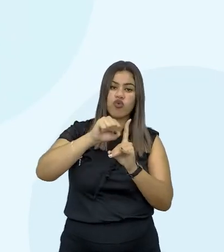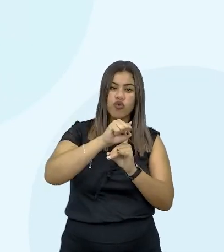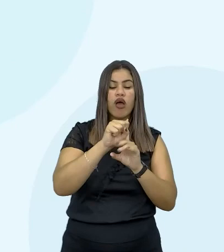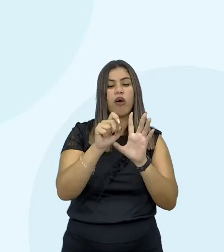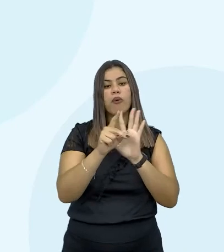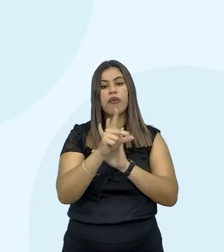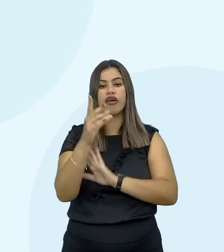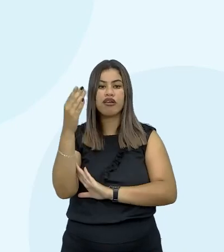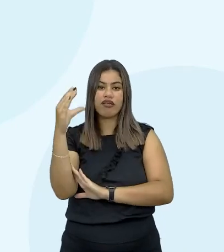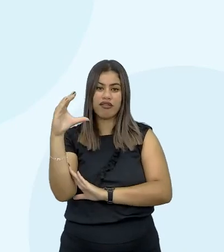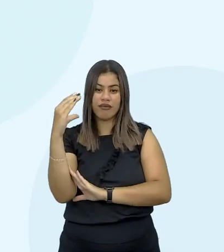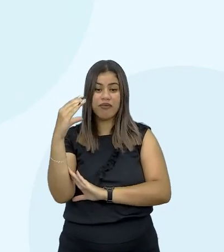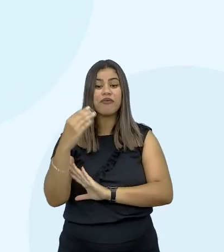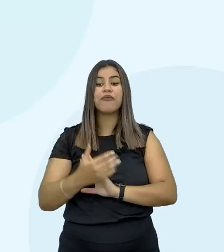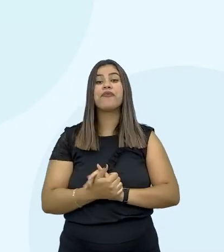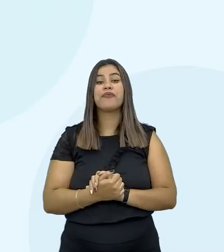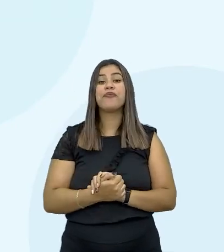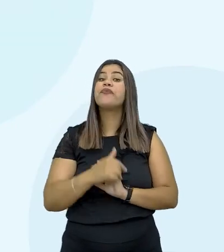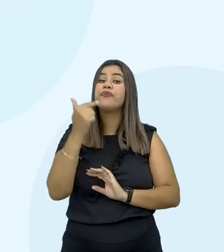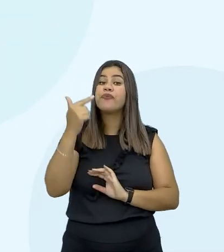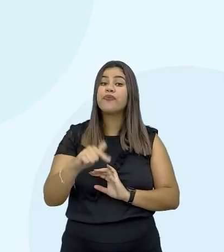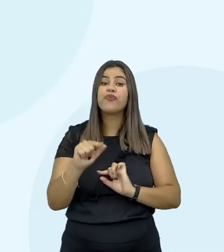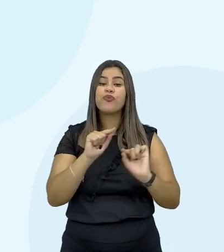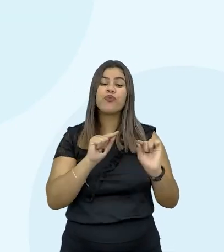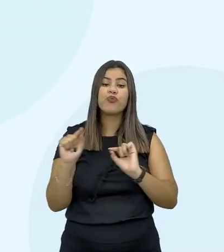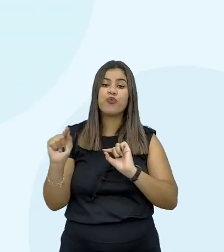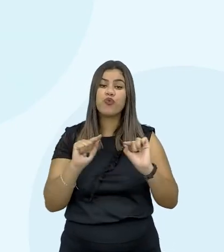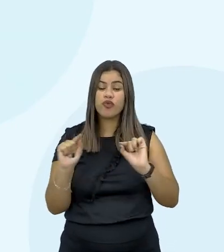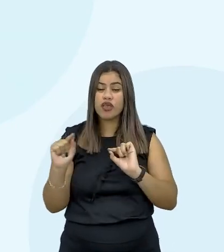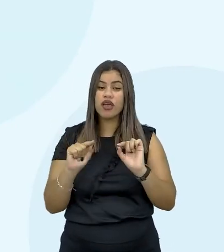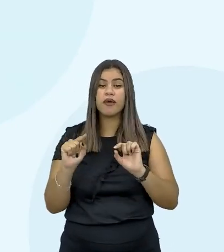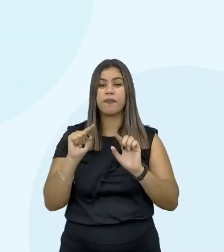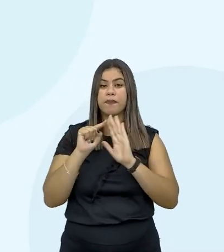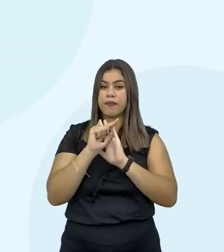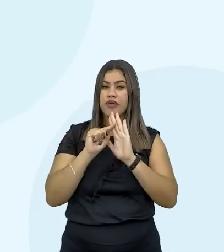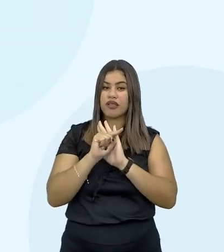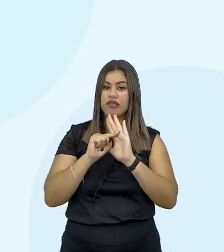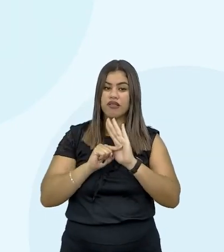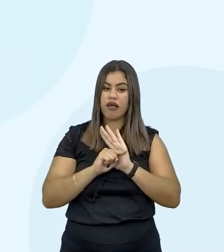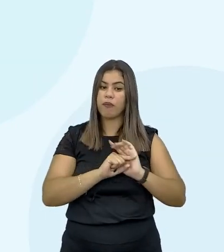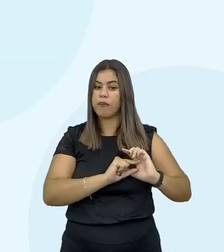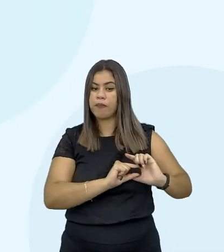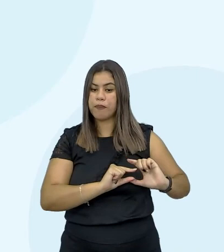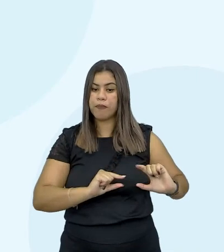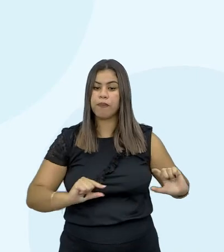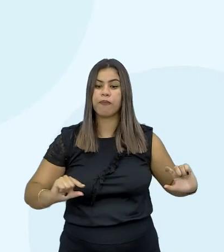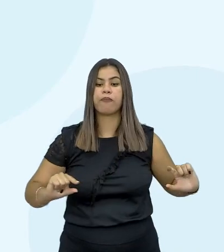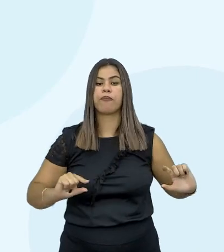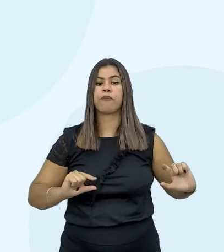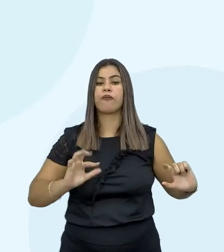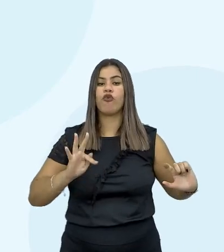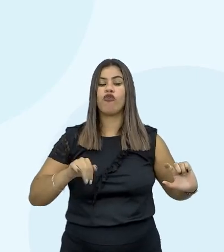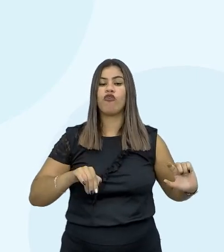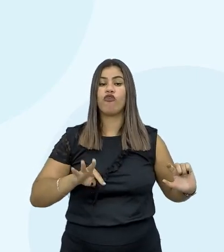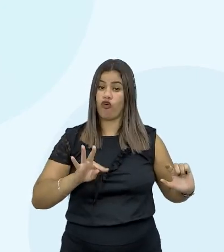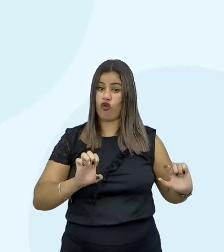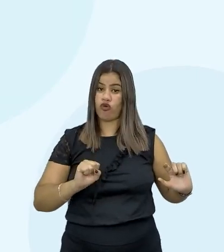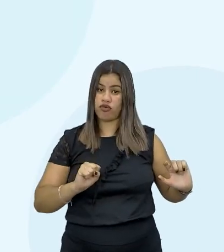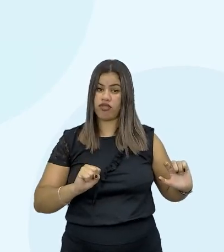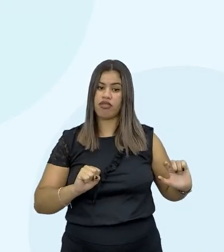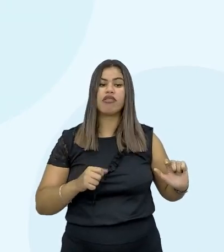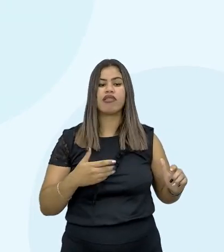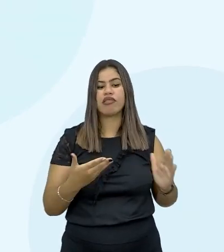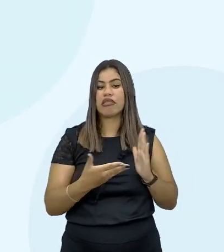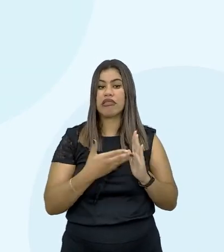certo? E também de procurar ativamente essas fontes, tá? Então, ir atrás de